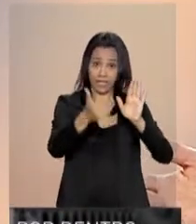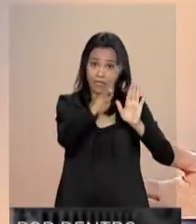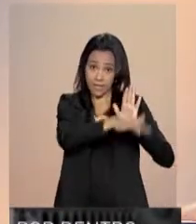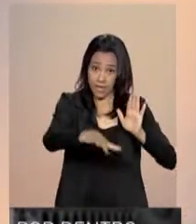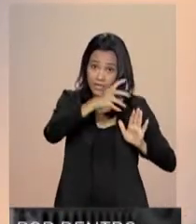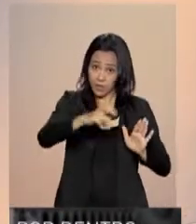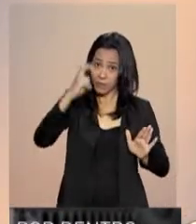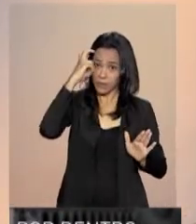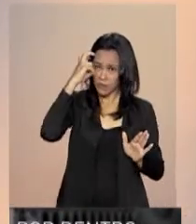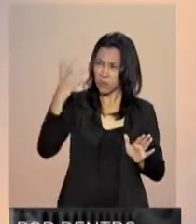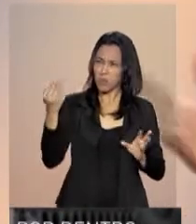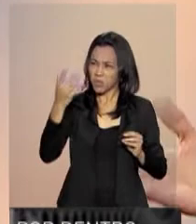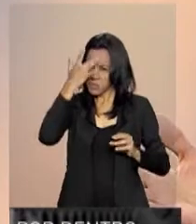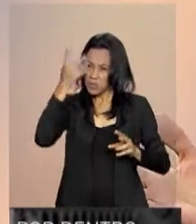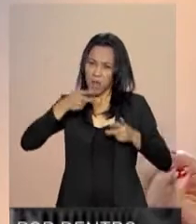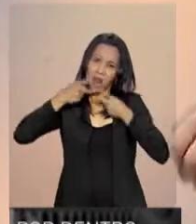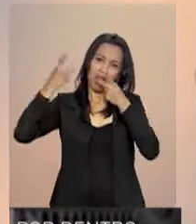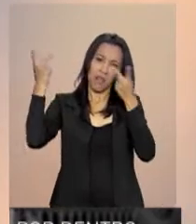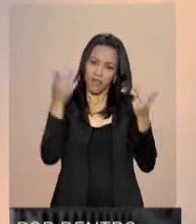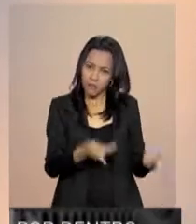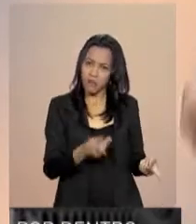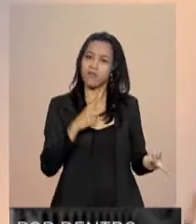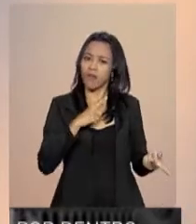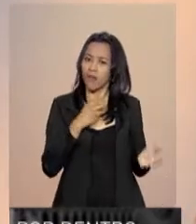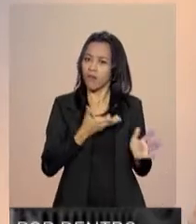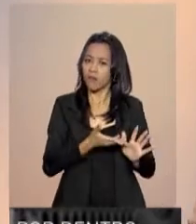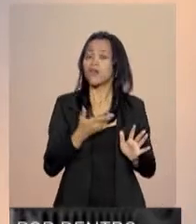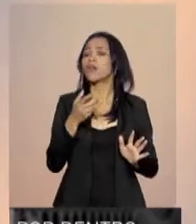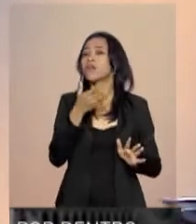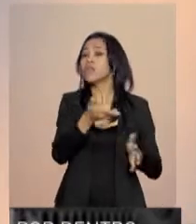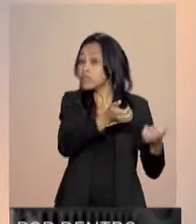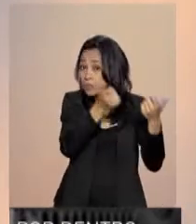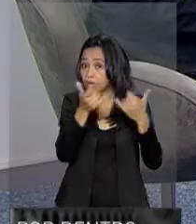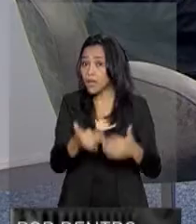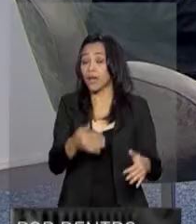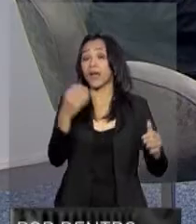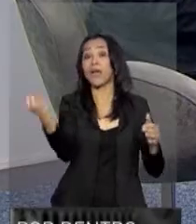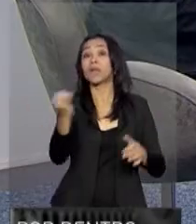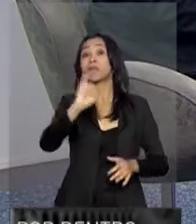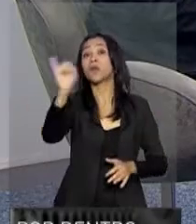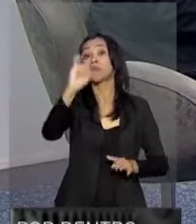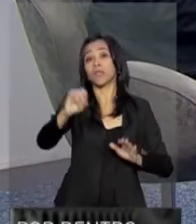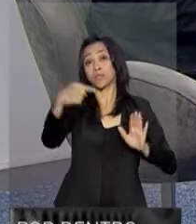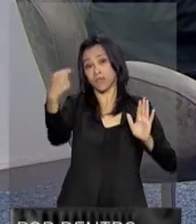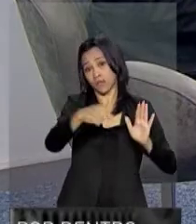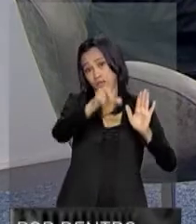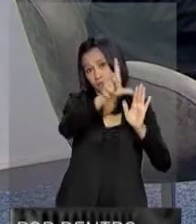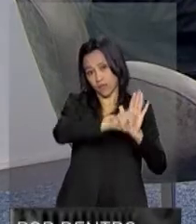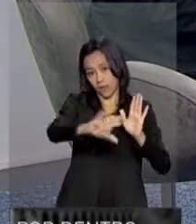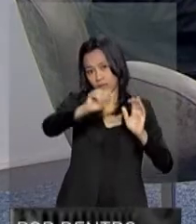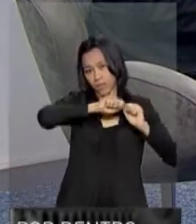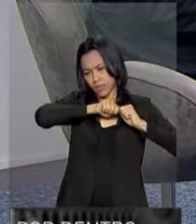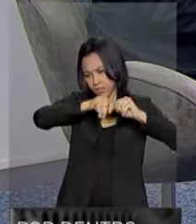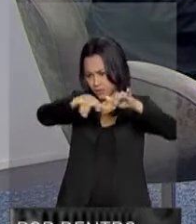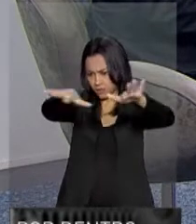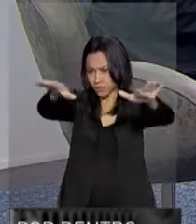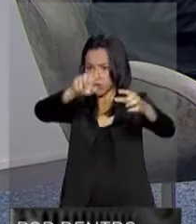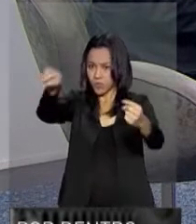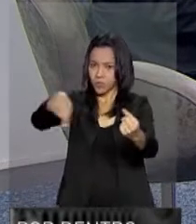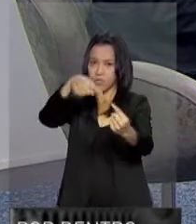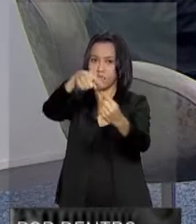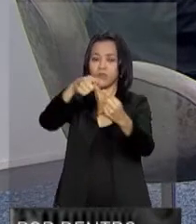né e eu queria que eu falasse enfim a importância dessa lei para a cultura do país para disseminação enfim da cultura é